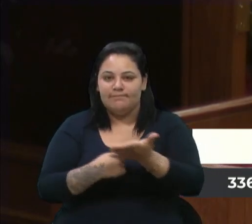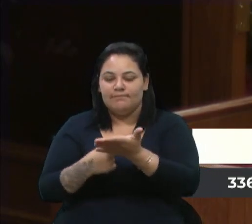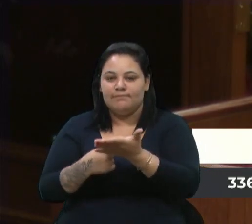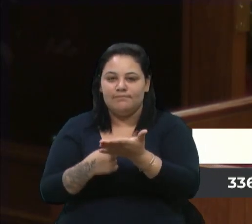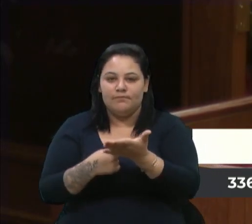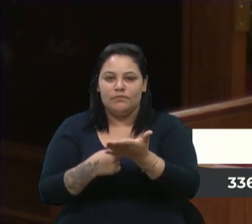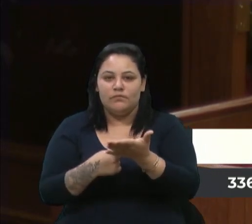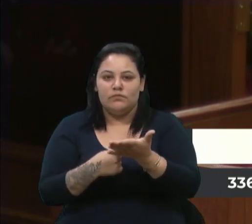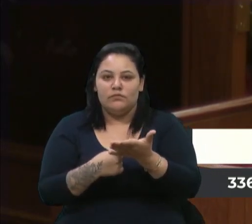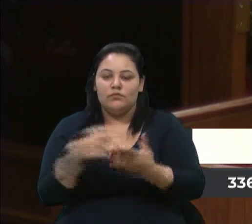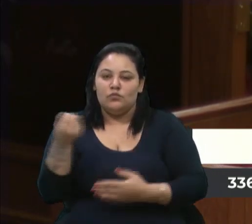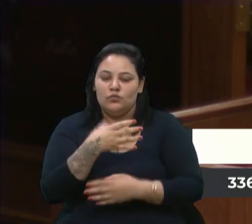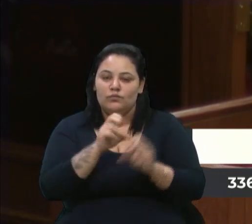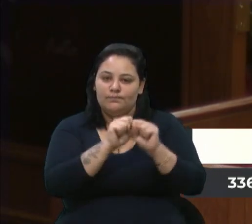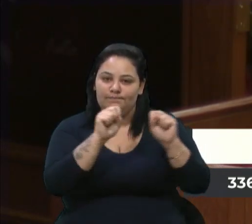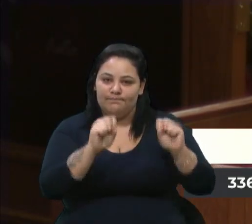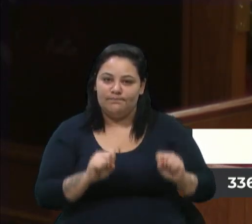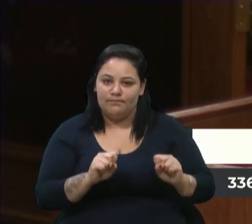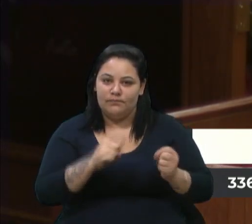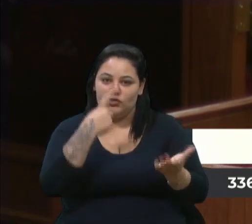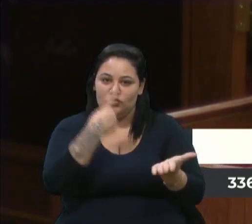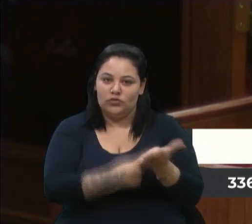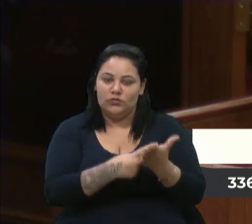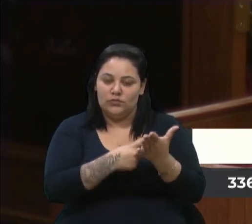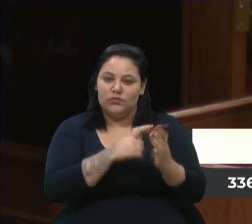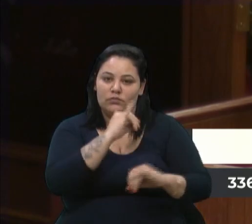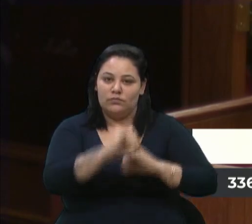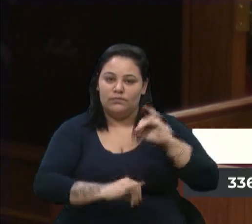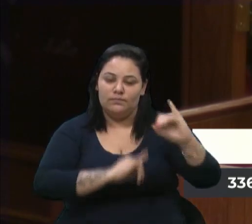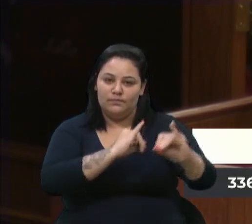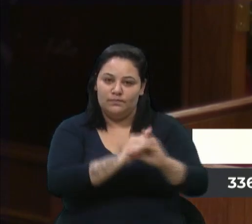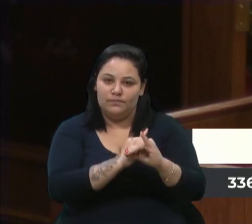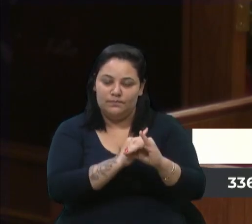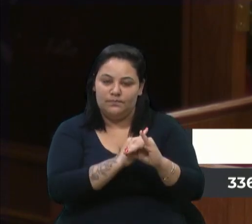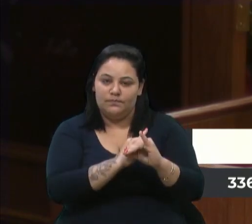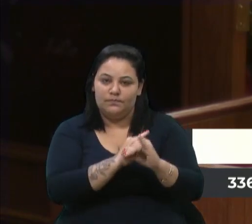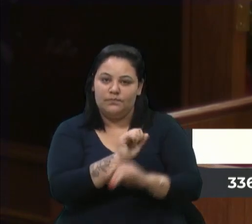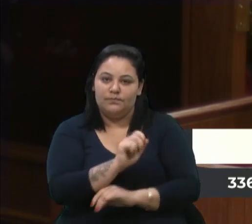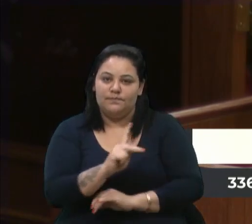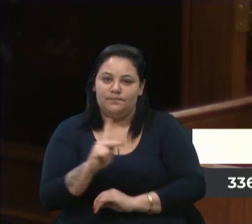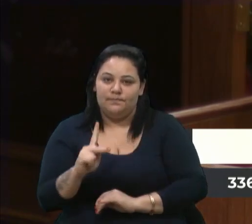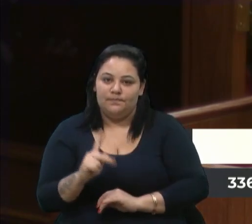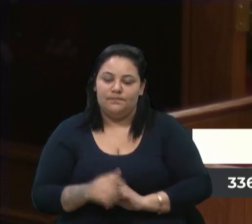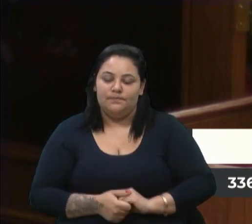desse novo sistema de agendamento. A sua parte, vereador.